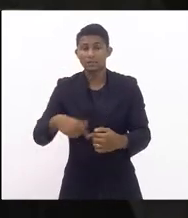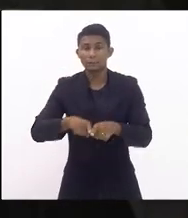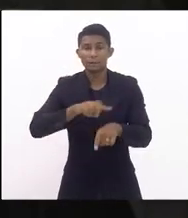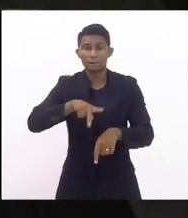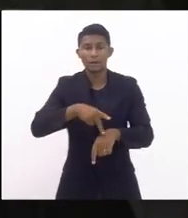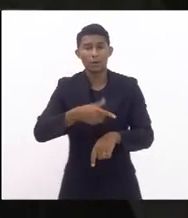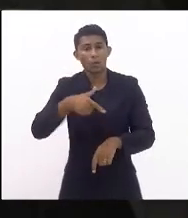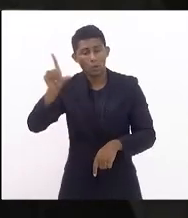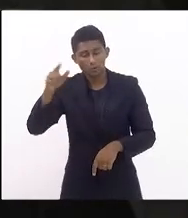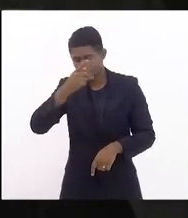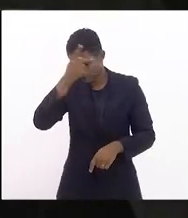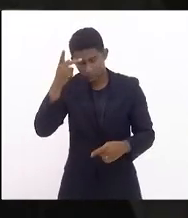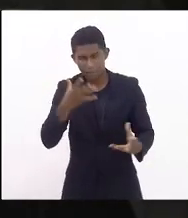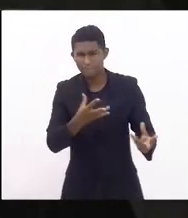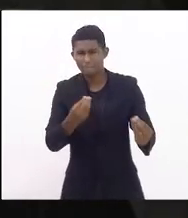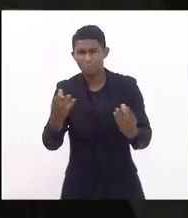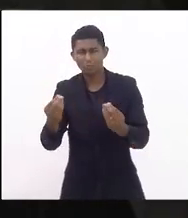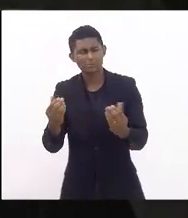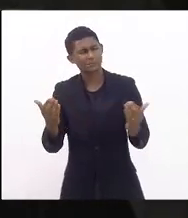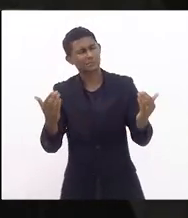matar Marielle e por quê,